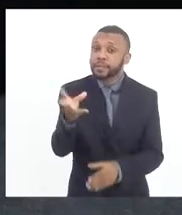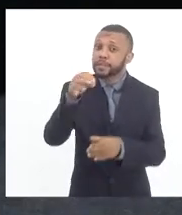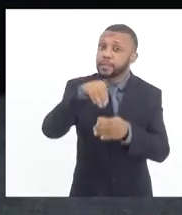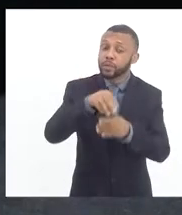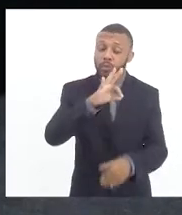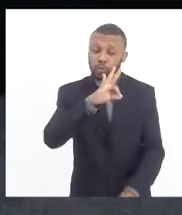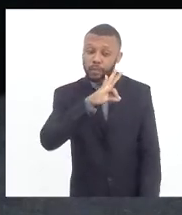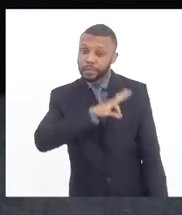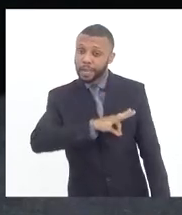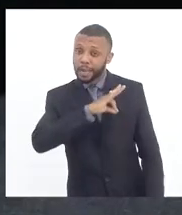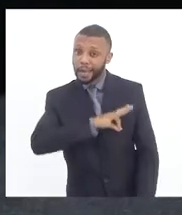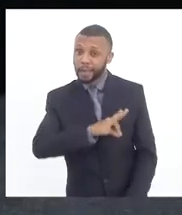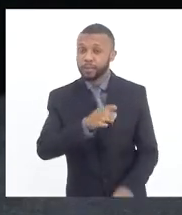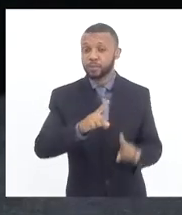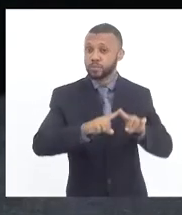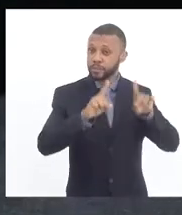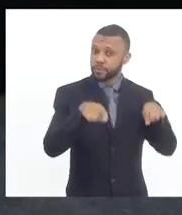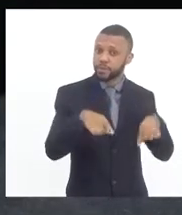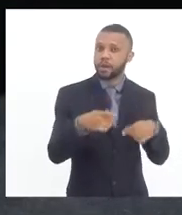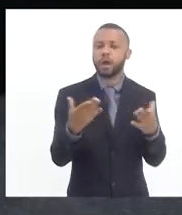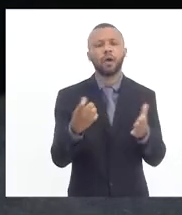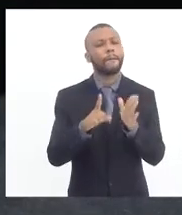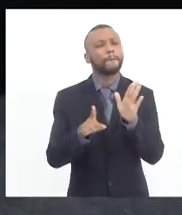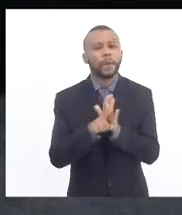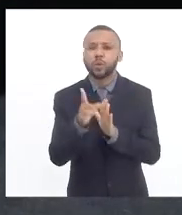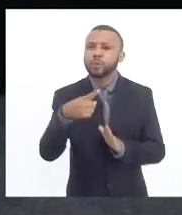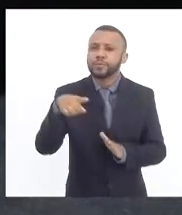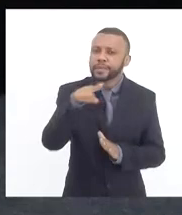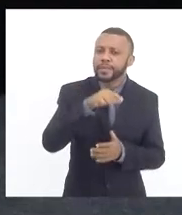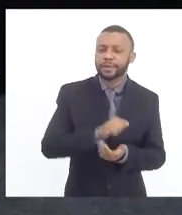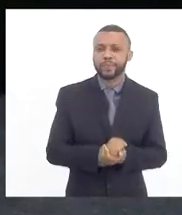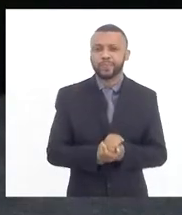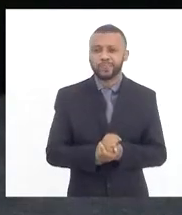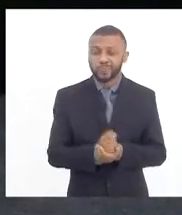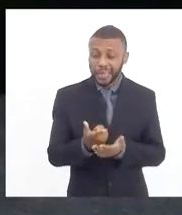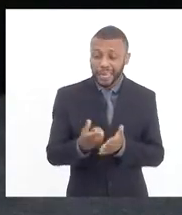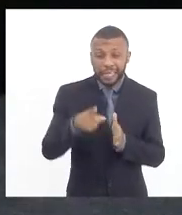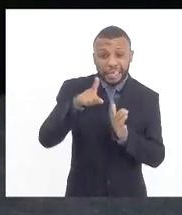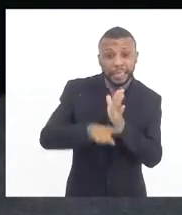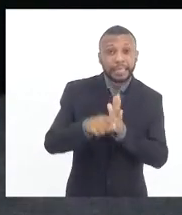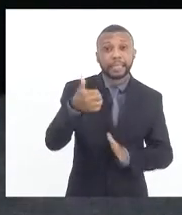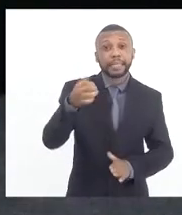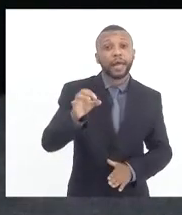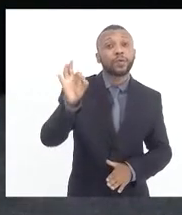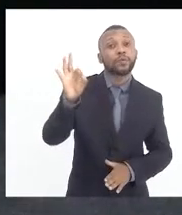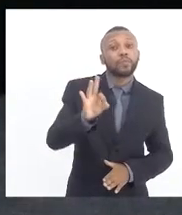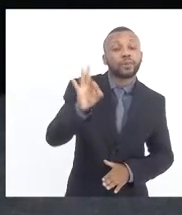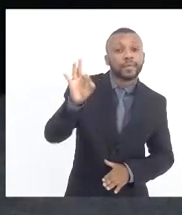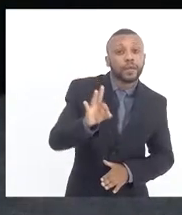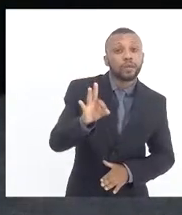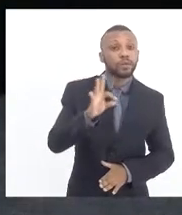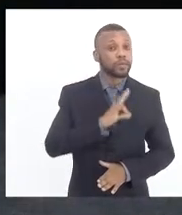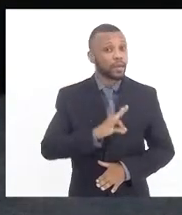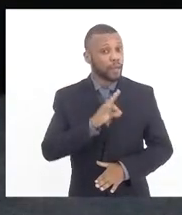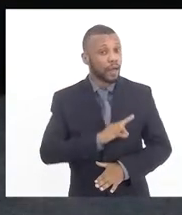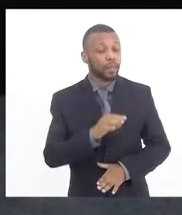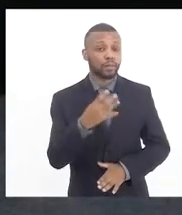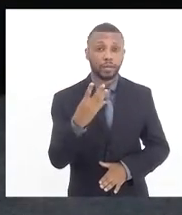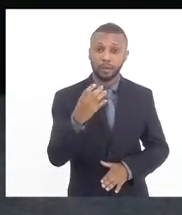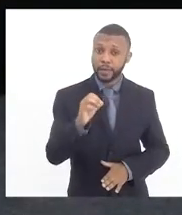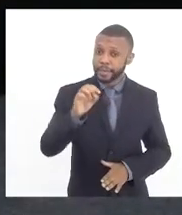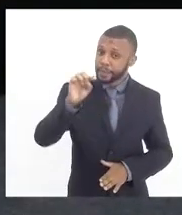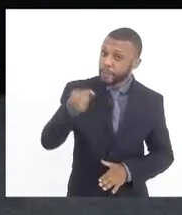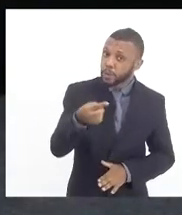dos Servidores agora pergunta ao Senhor hoje tira 10 por cento do salário de quem ganha 40 mil